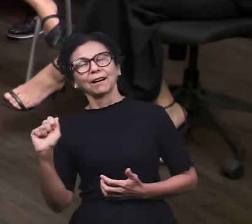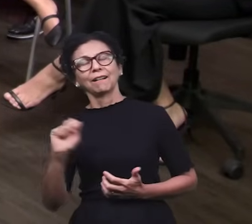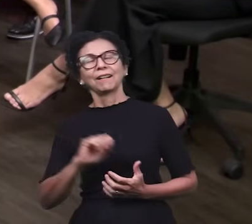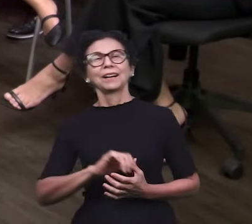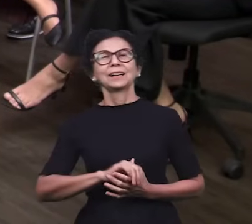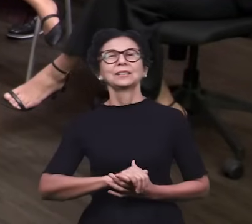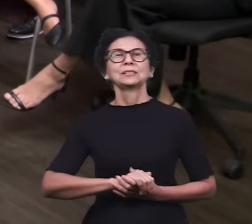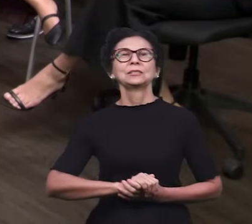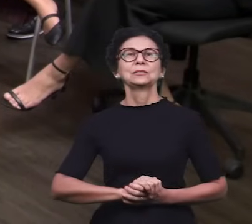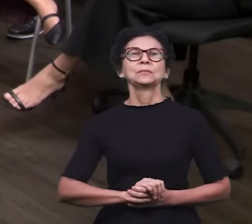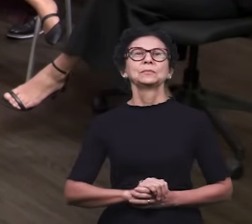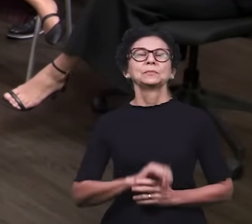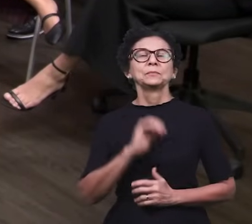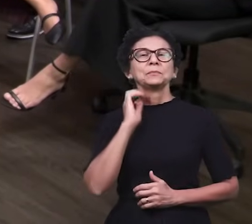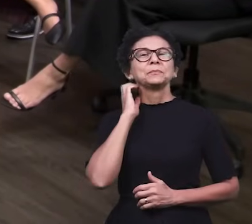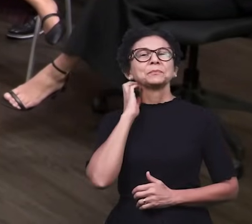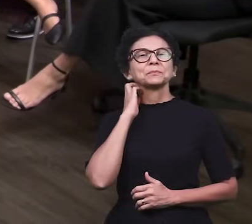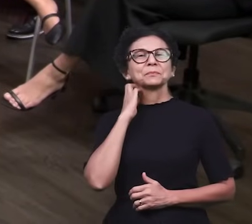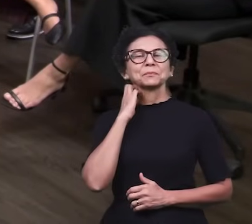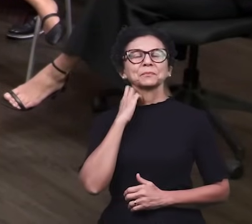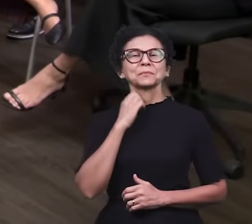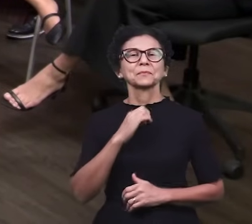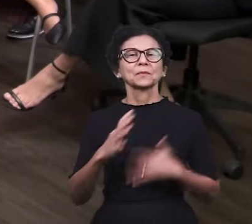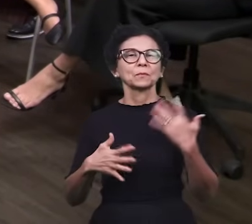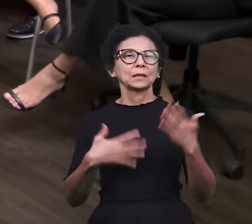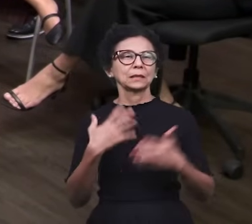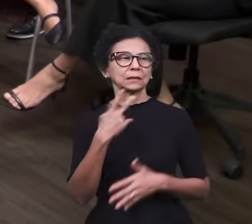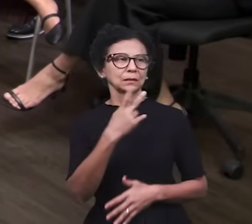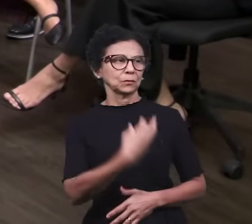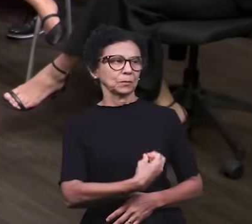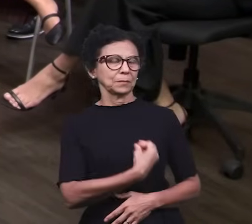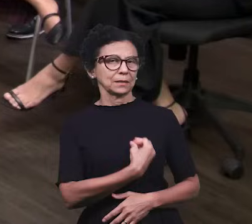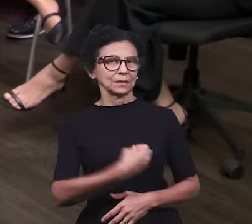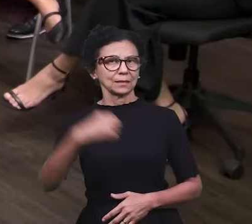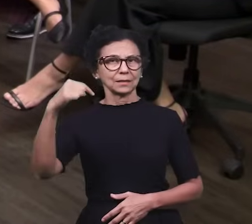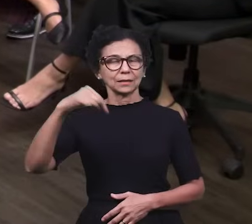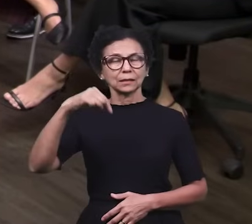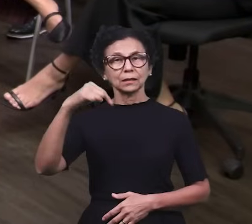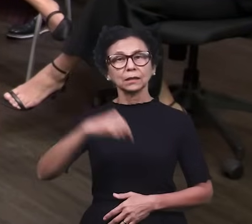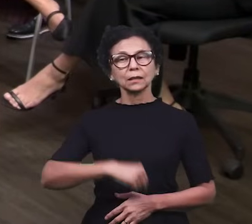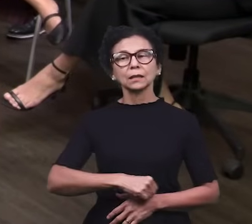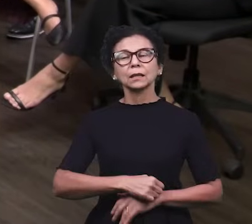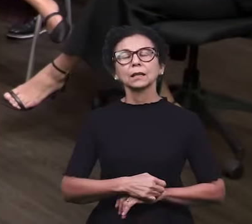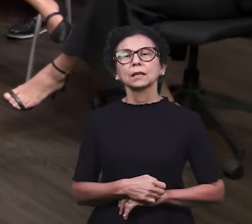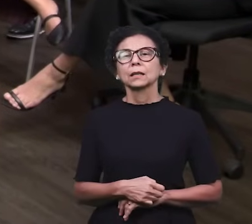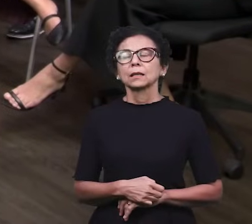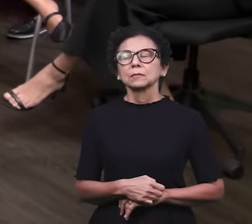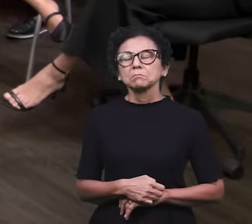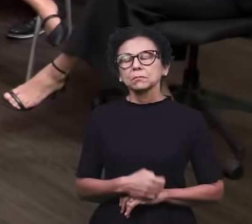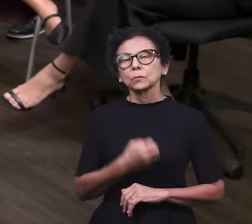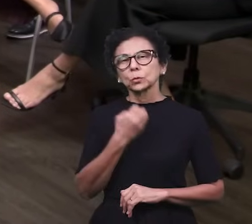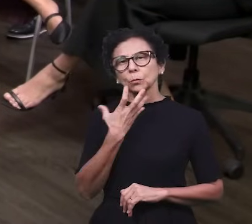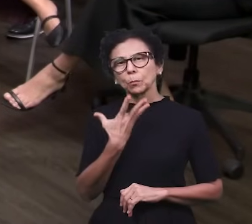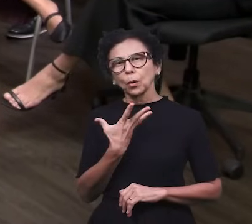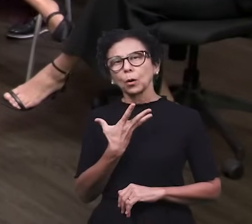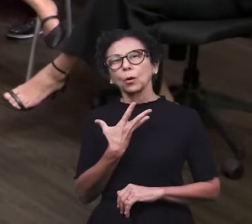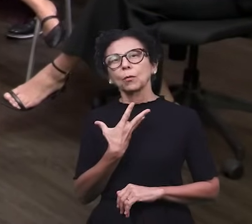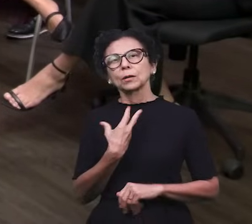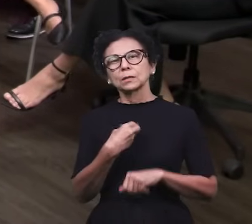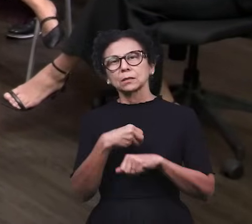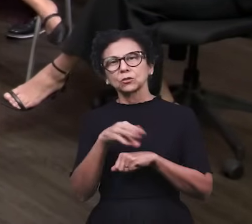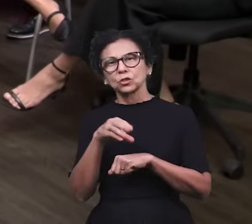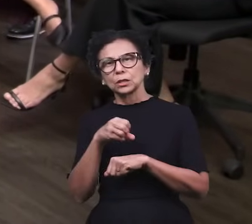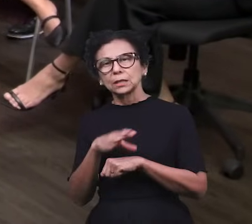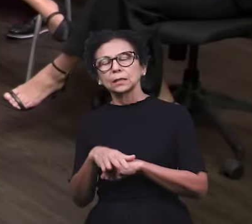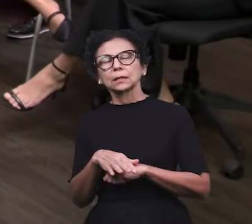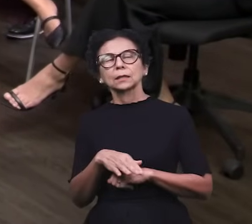né? É outro grupo. Mas alegria por ter você aqui. Tá? Foi bom que você deixou